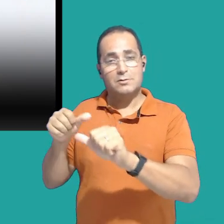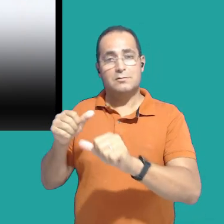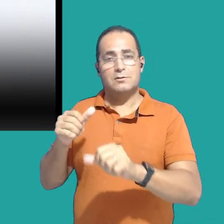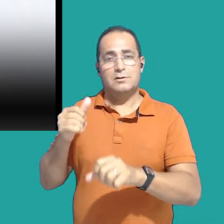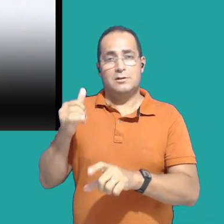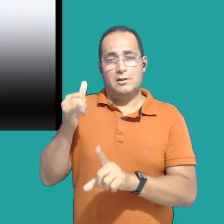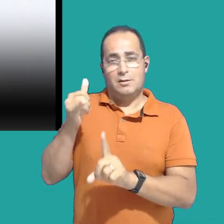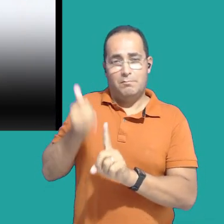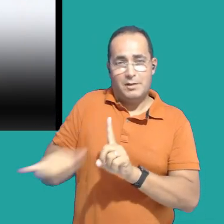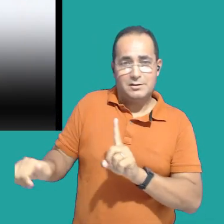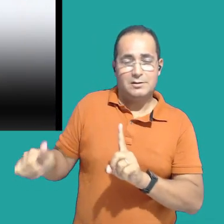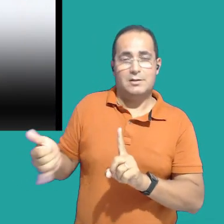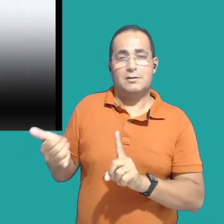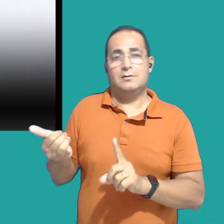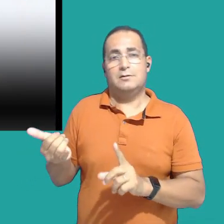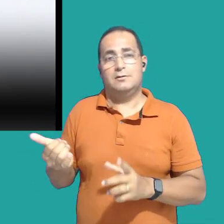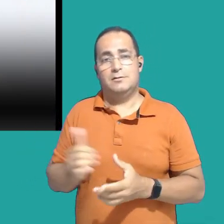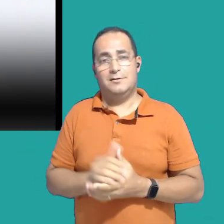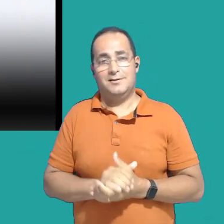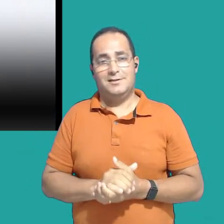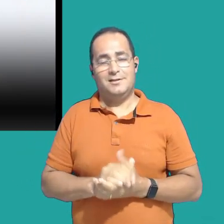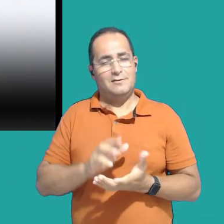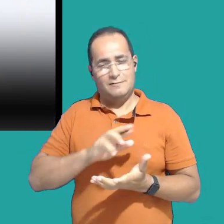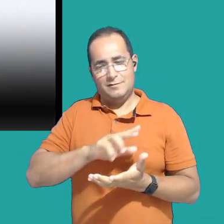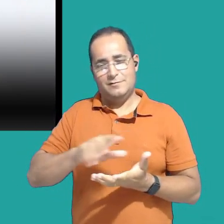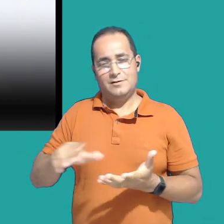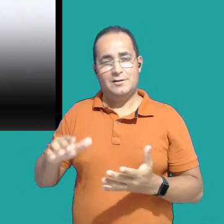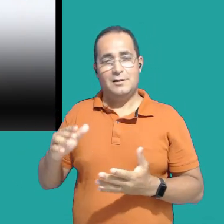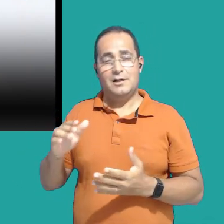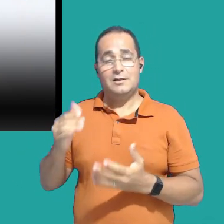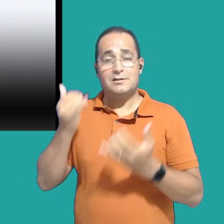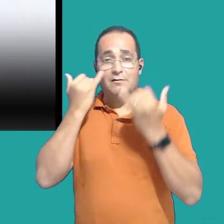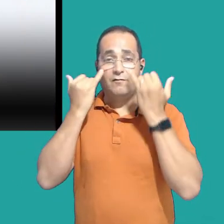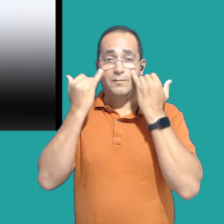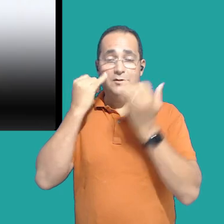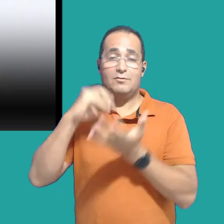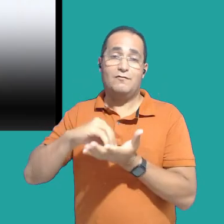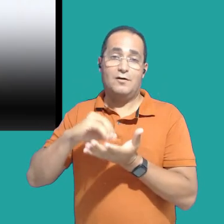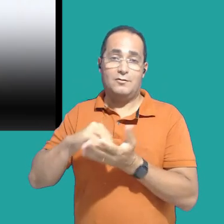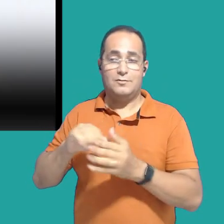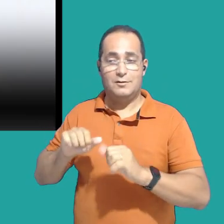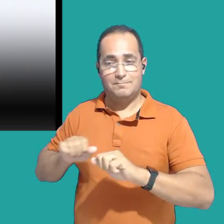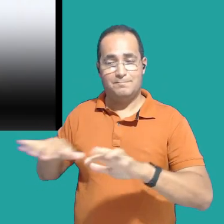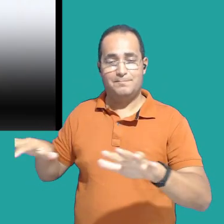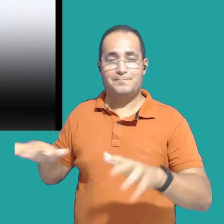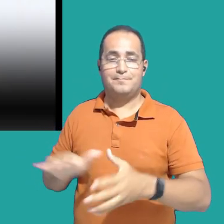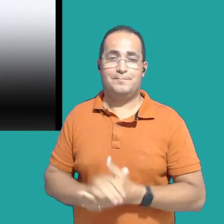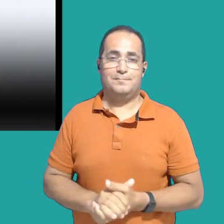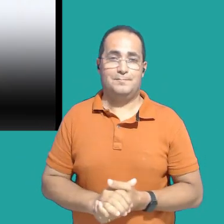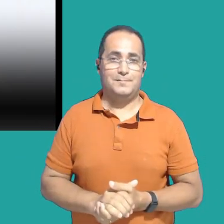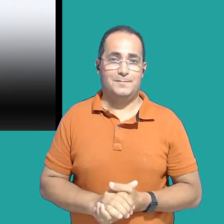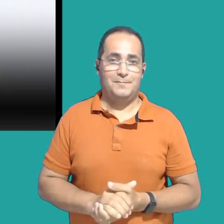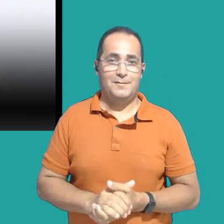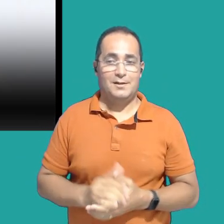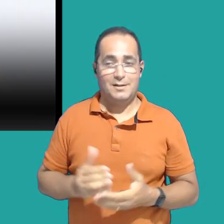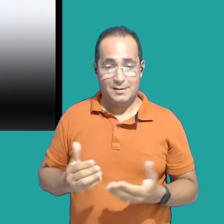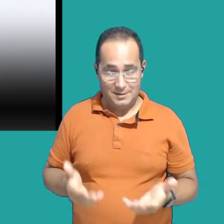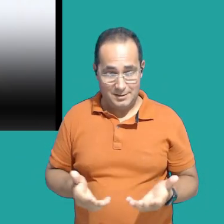realidade capacitista e, enfim, essa desinformação. É verdade.